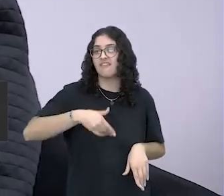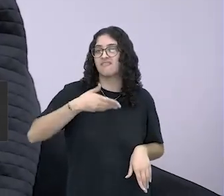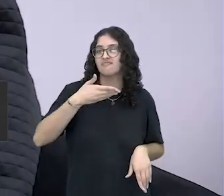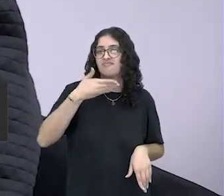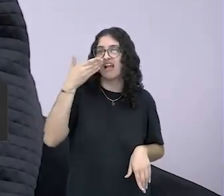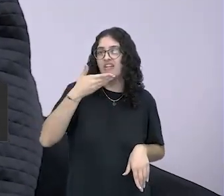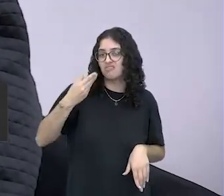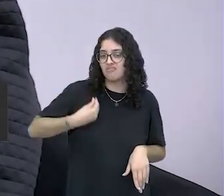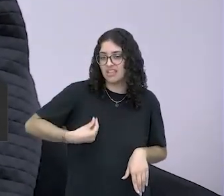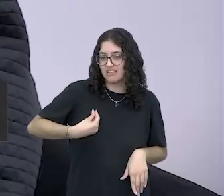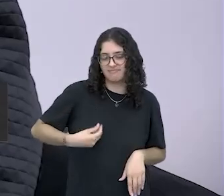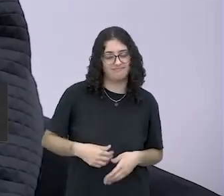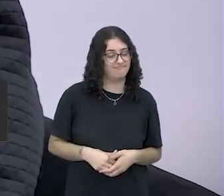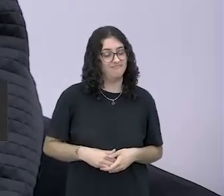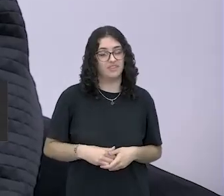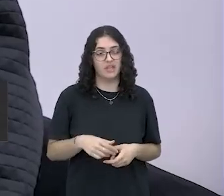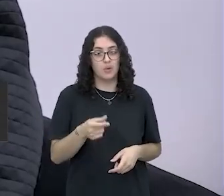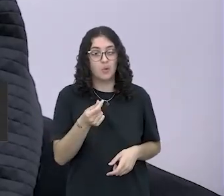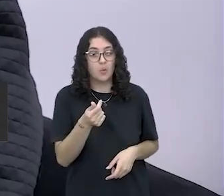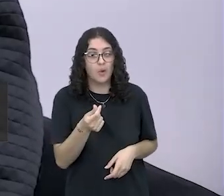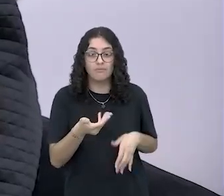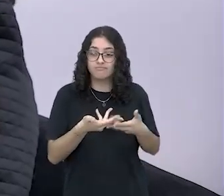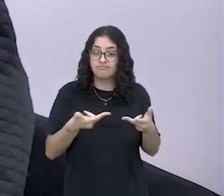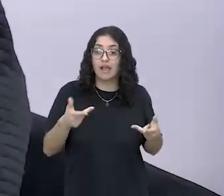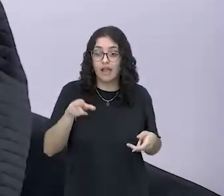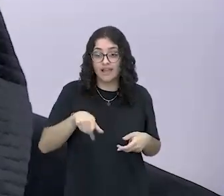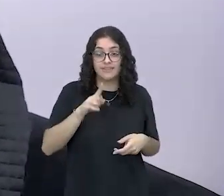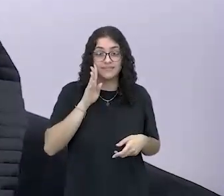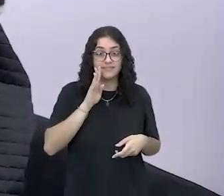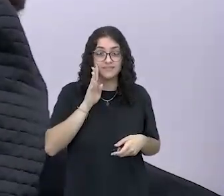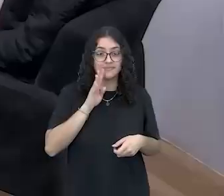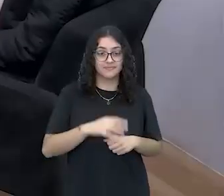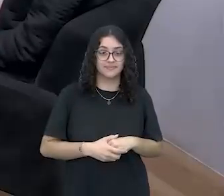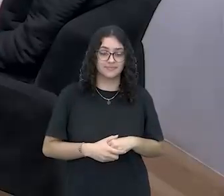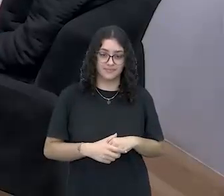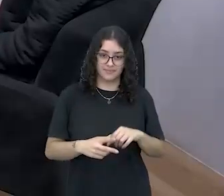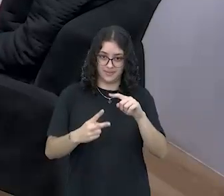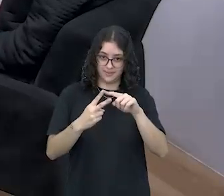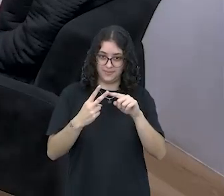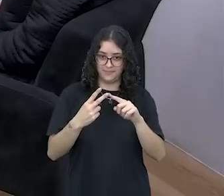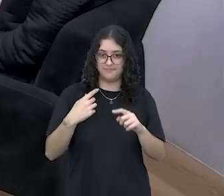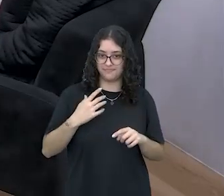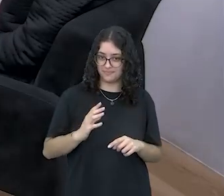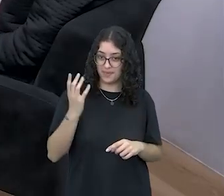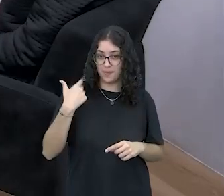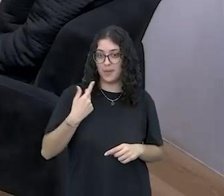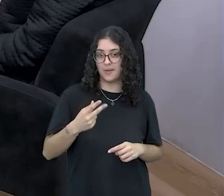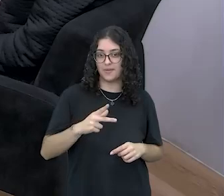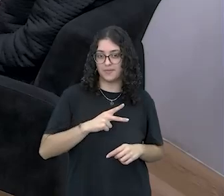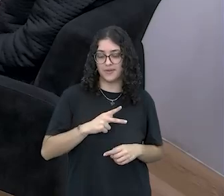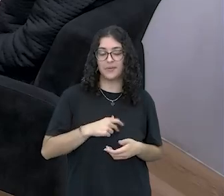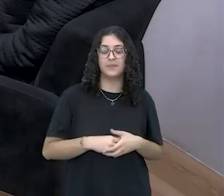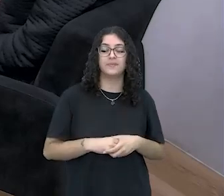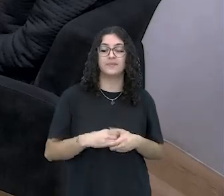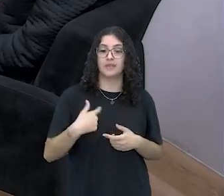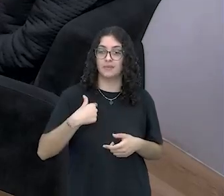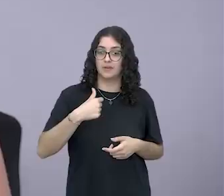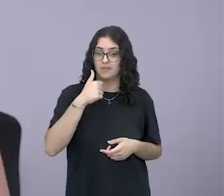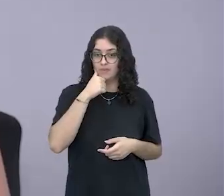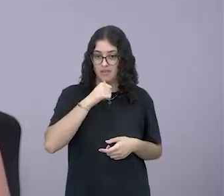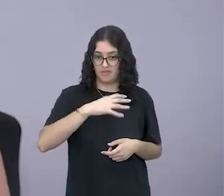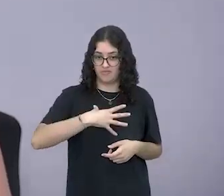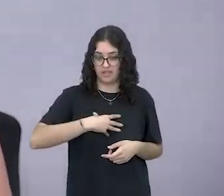fácil. Então é isso, quanto custa, tal, é muito legal. Eu tenho dois casos que aconteceu comigo mesmo. A minha filha, eu estava com ela